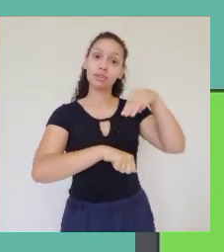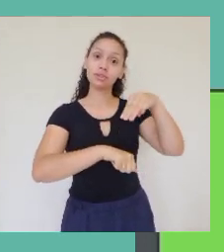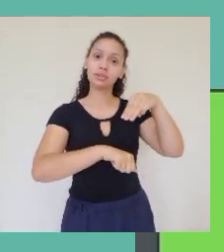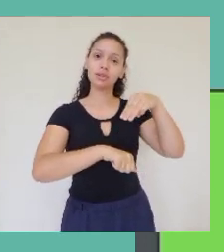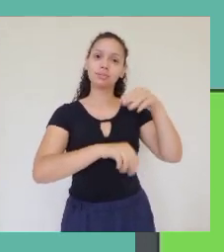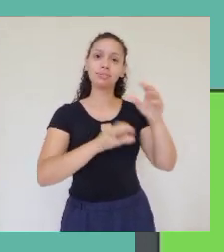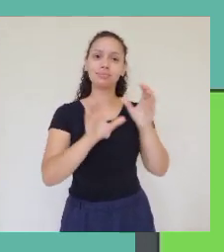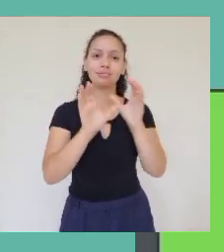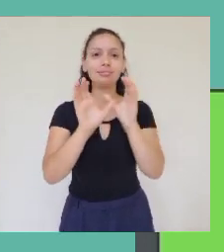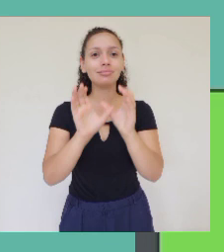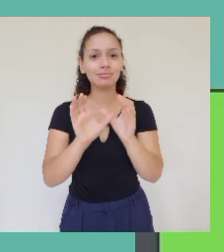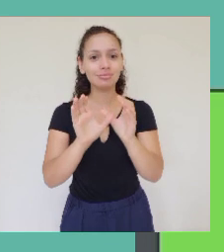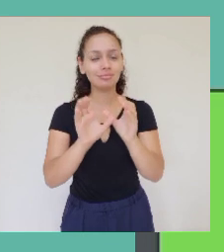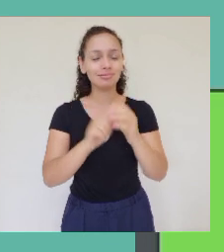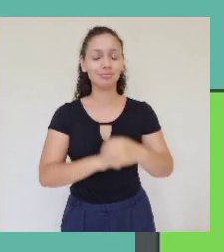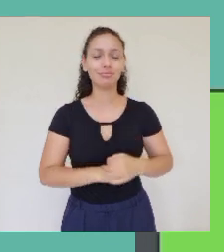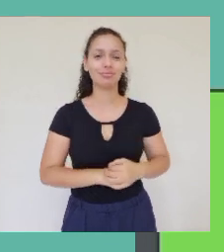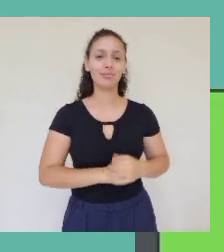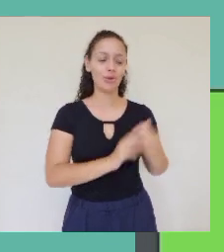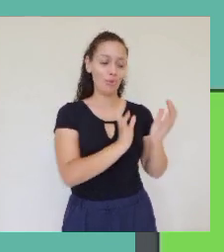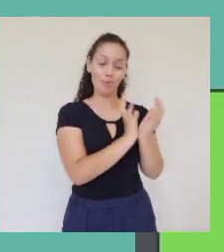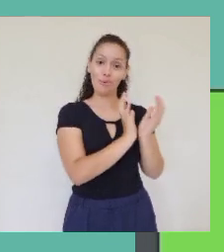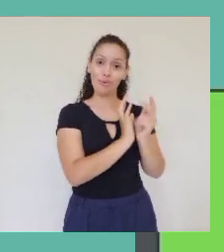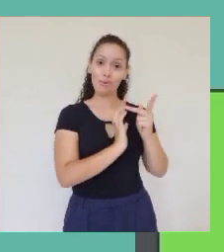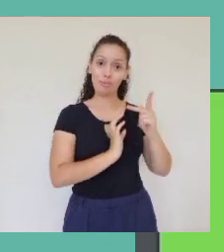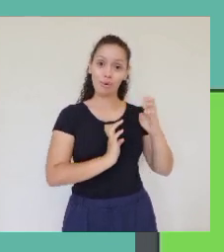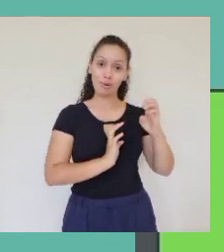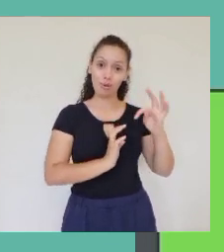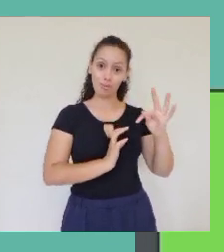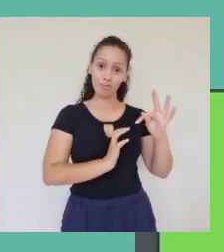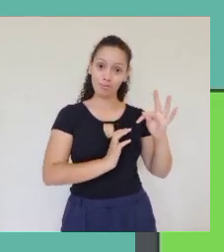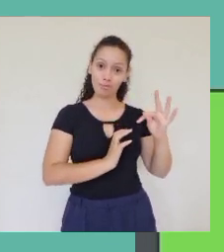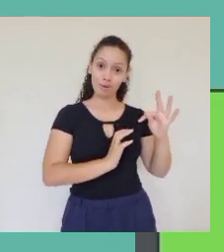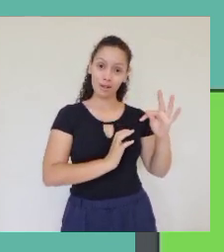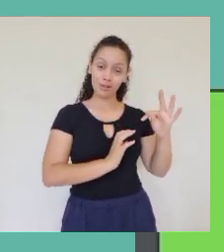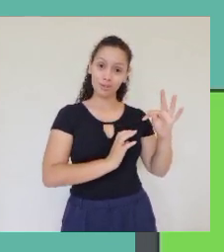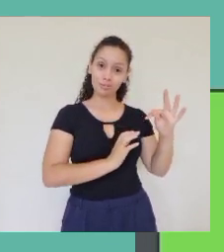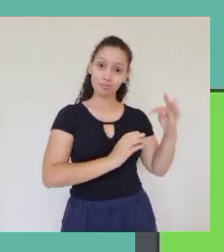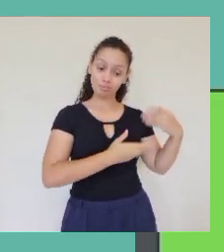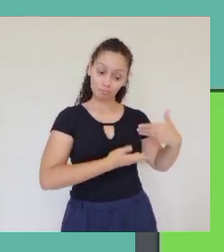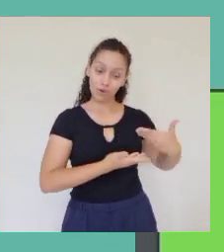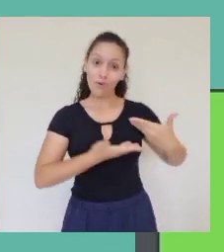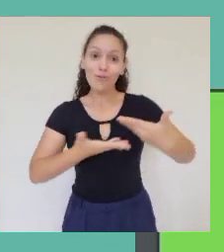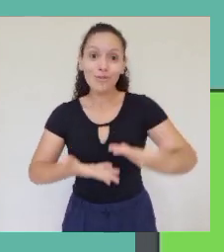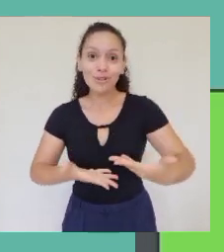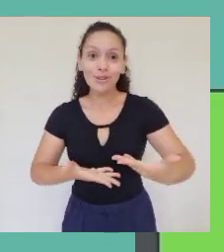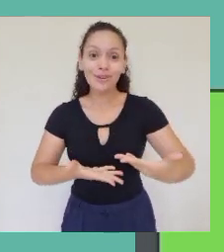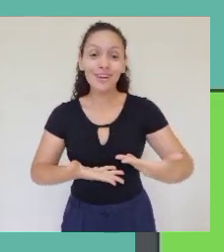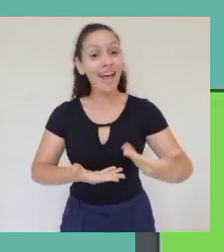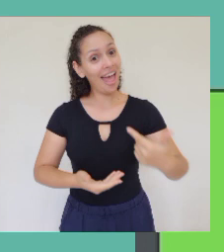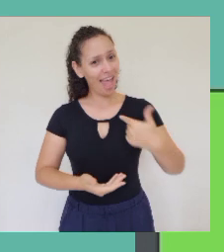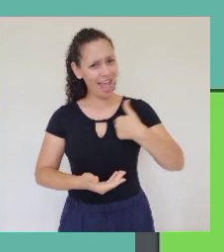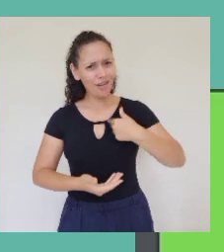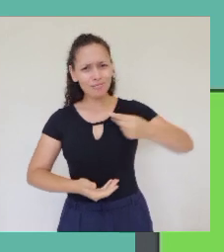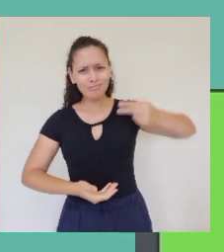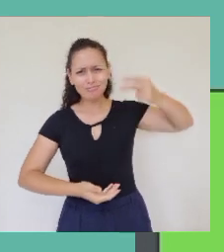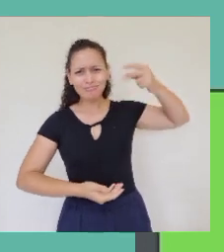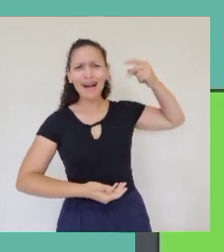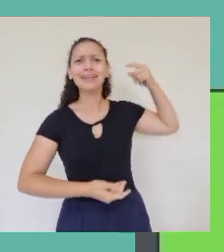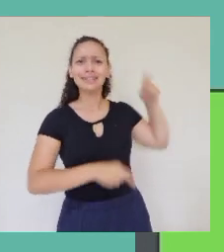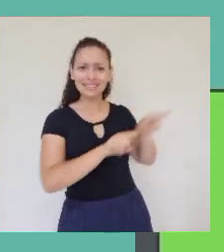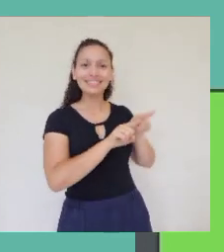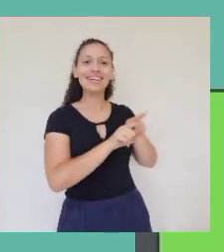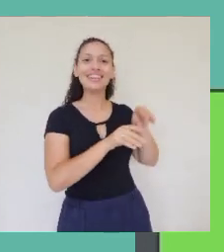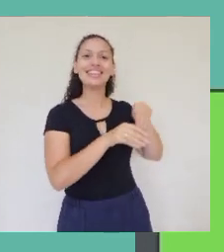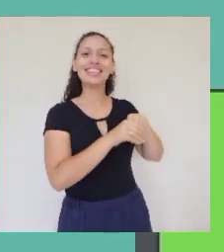PET Estratégias, já agradeço ao convite, sou egresso do PET, fui convidado por eles para estar falando um pouquinho sobre o